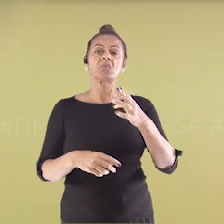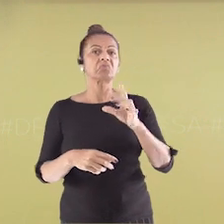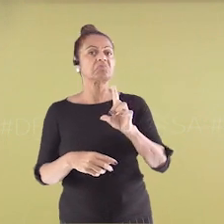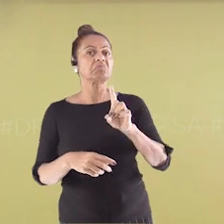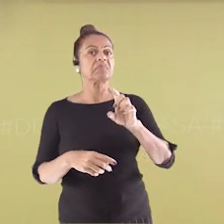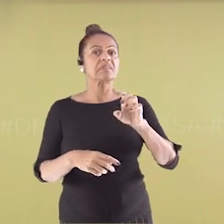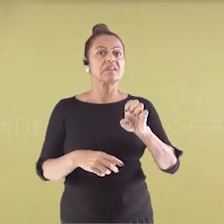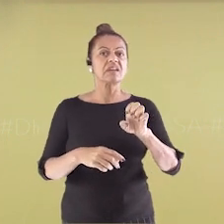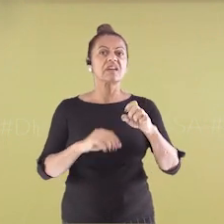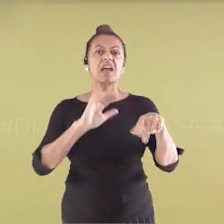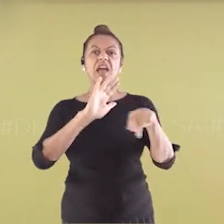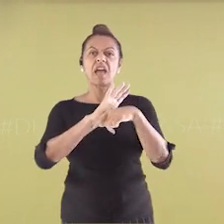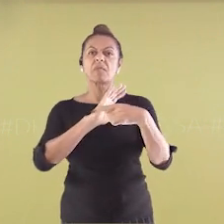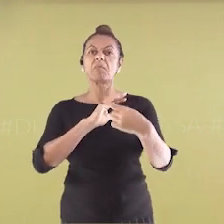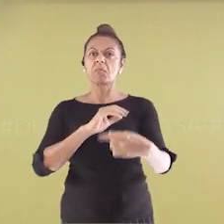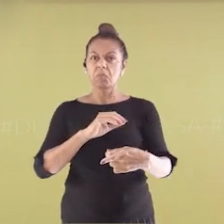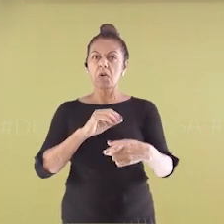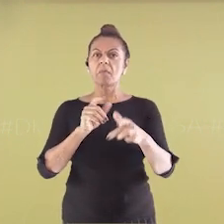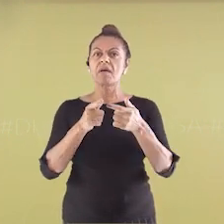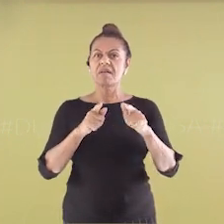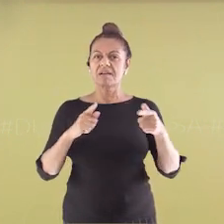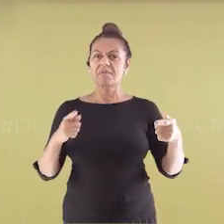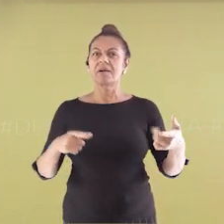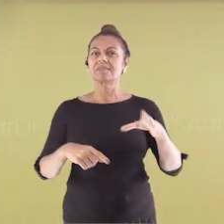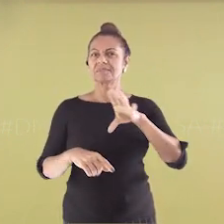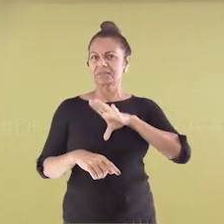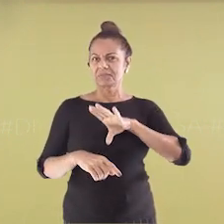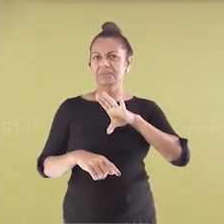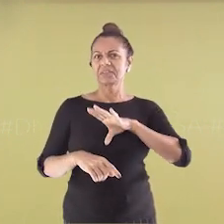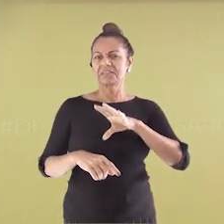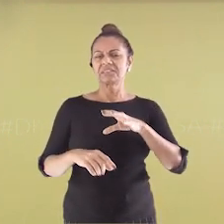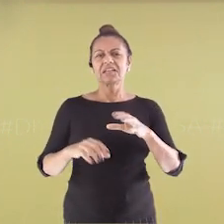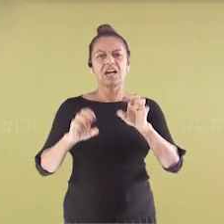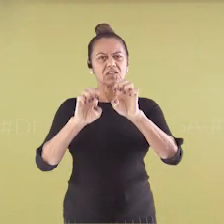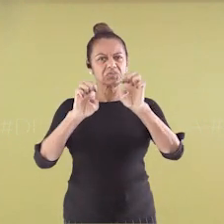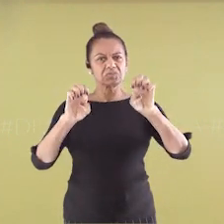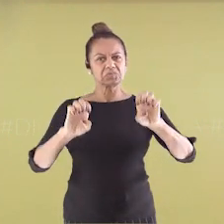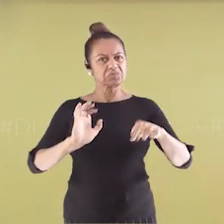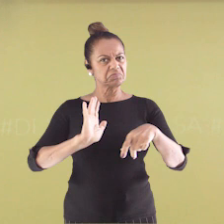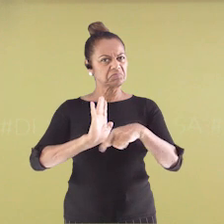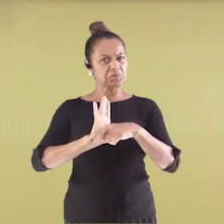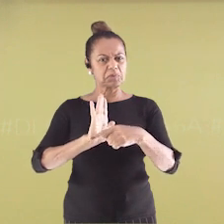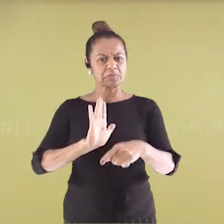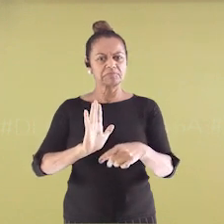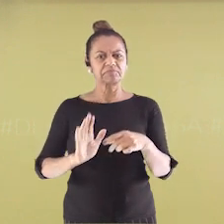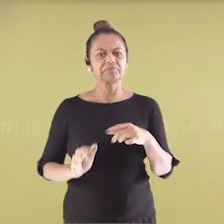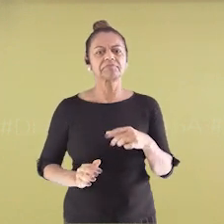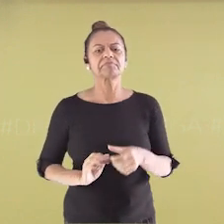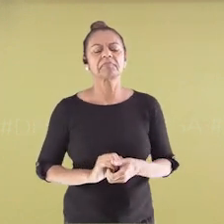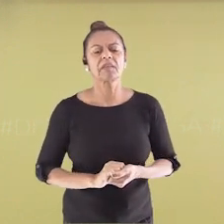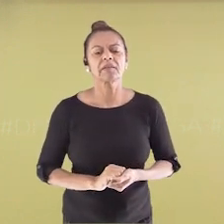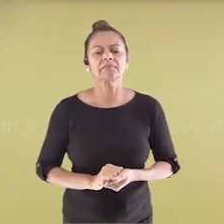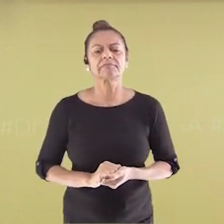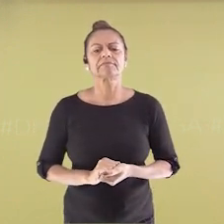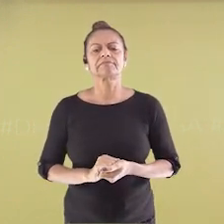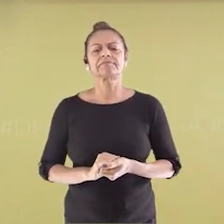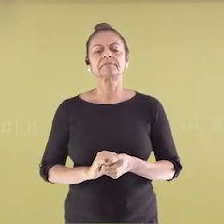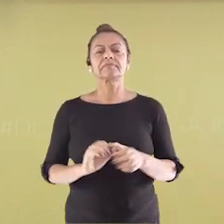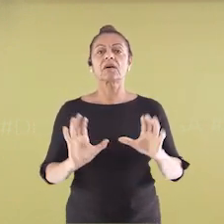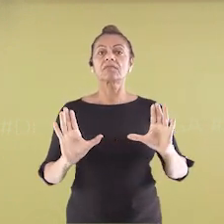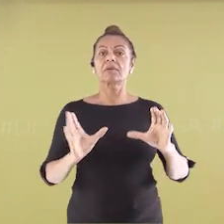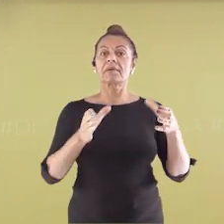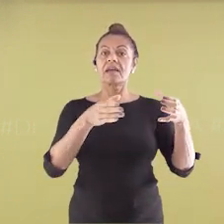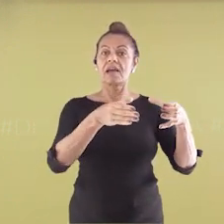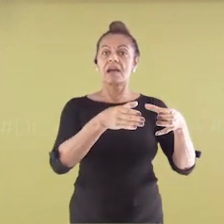variações. E essa oração aqui é um exemplo de voz passiva analítica, que tem a seguinte estrutura. Temos,